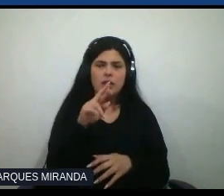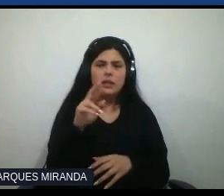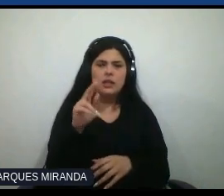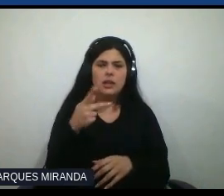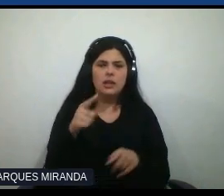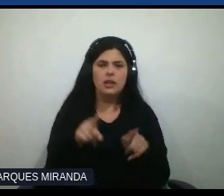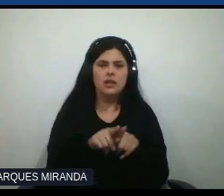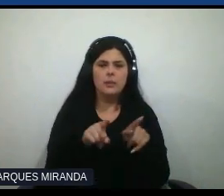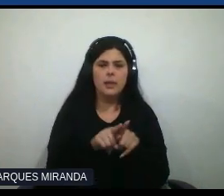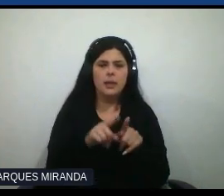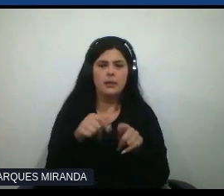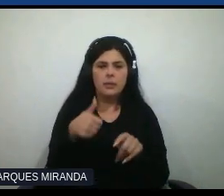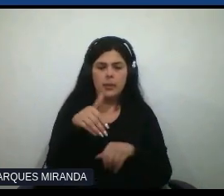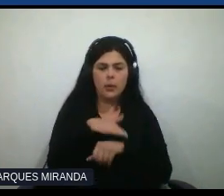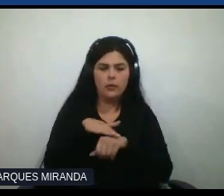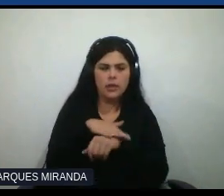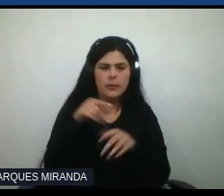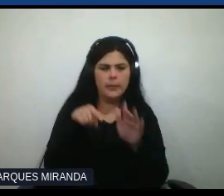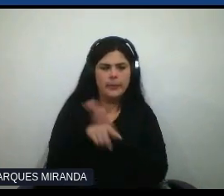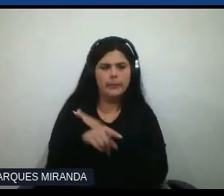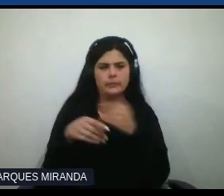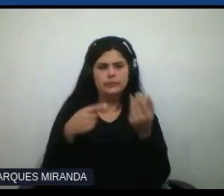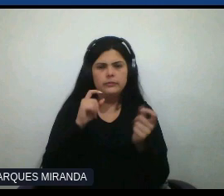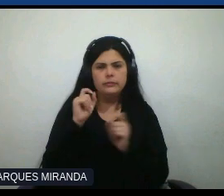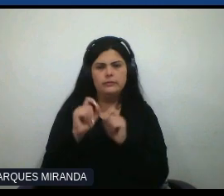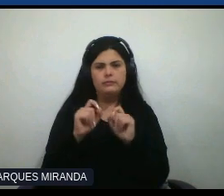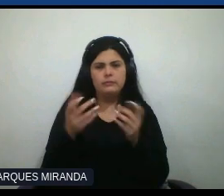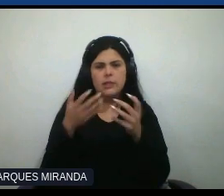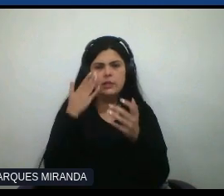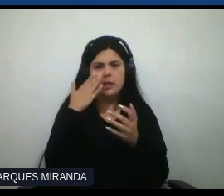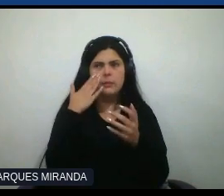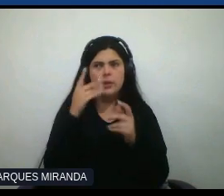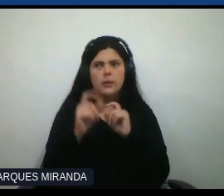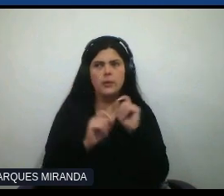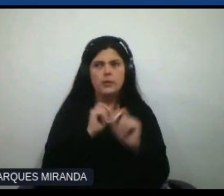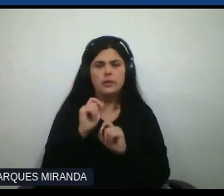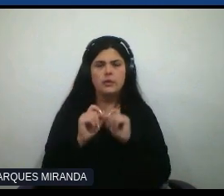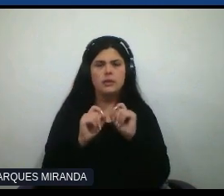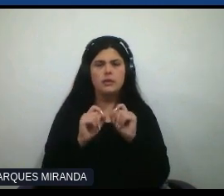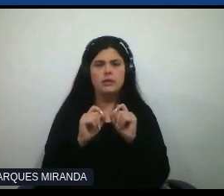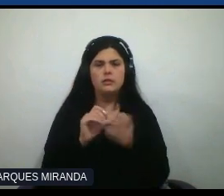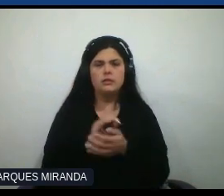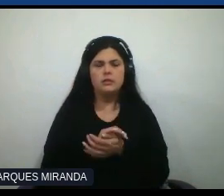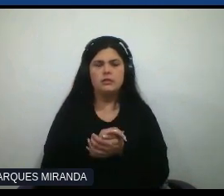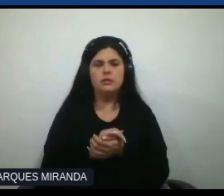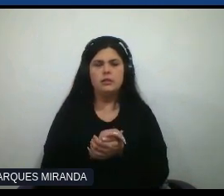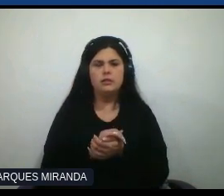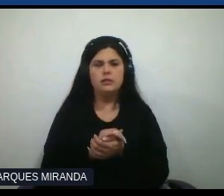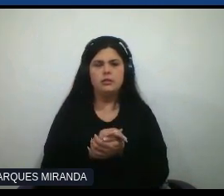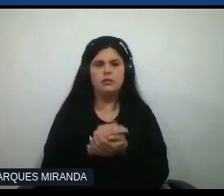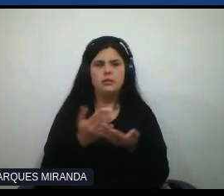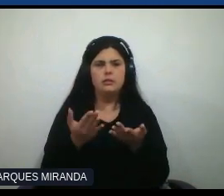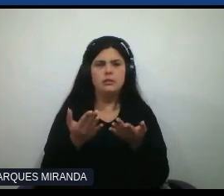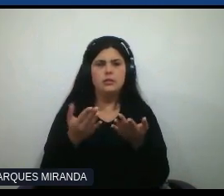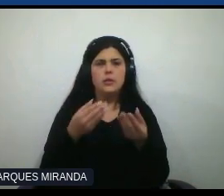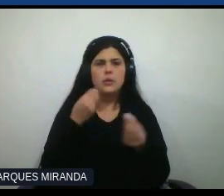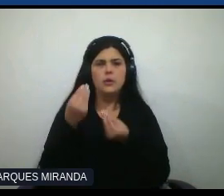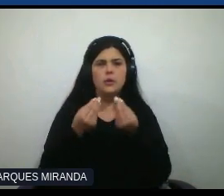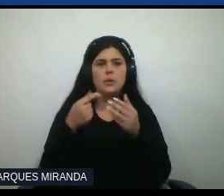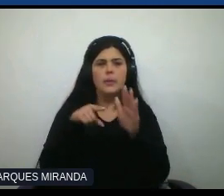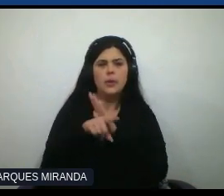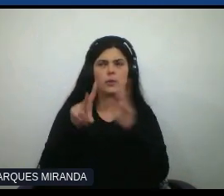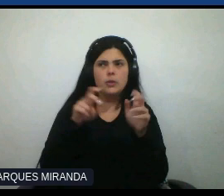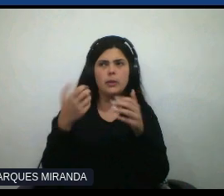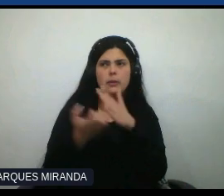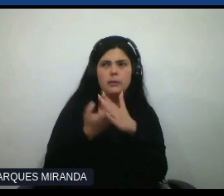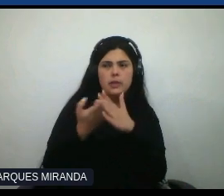aquela primeira conversa, perguntar, olha, queria saber, que sempre o RH pergunta, né? Como que se tem alguma pergunta sobre a empresa?